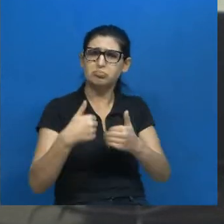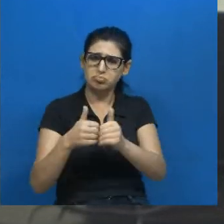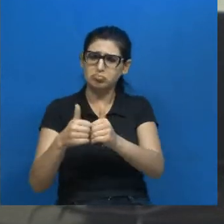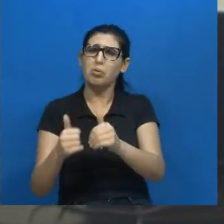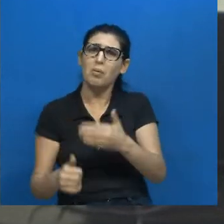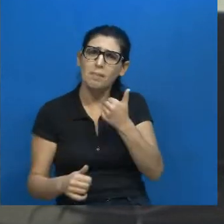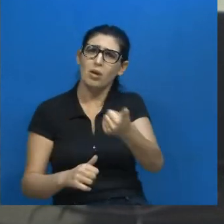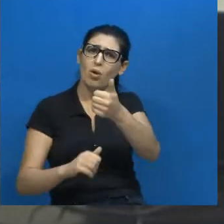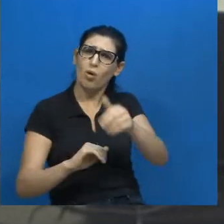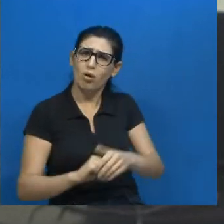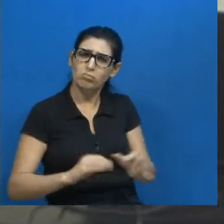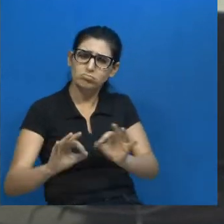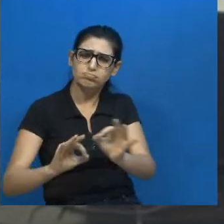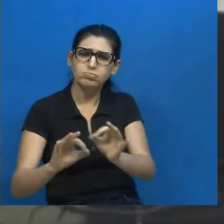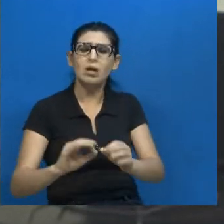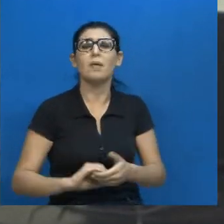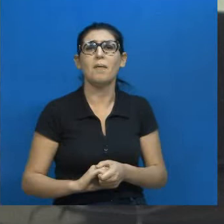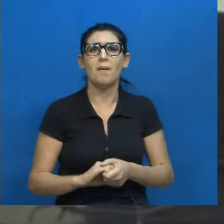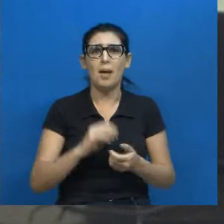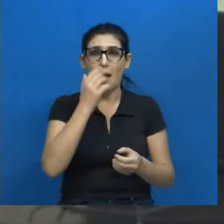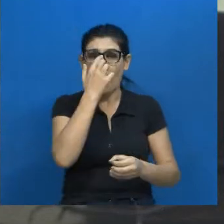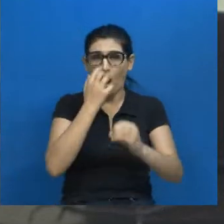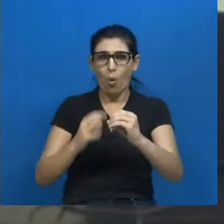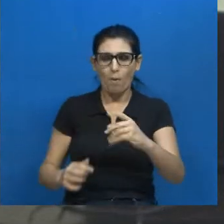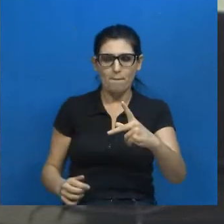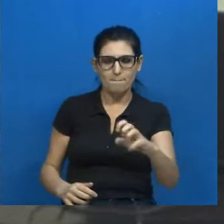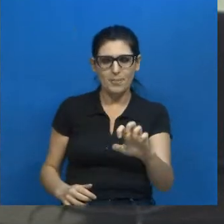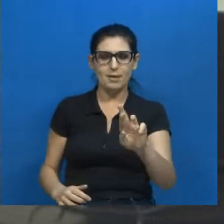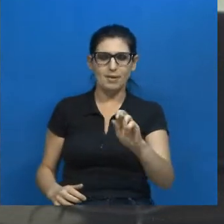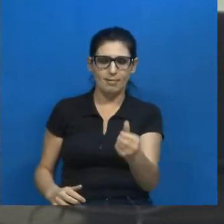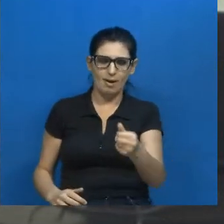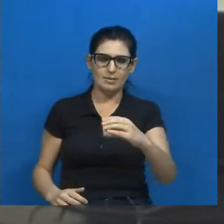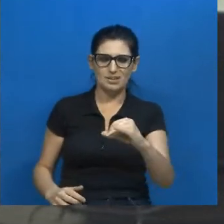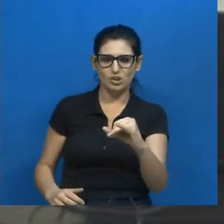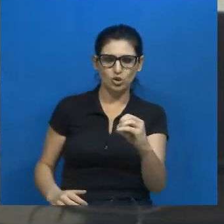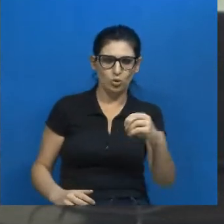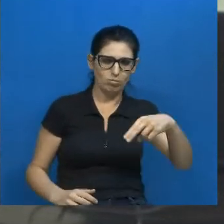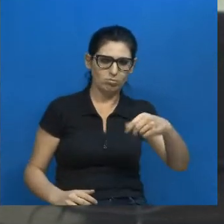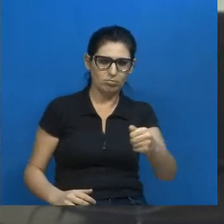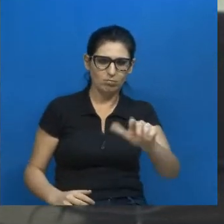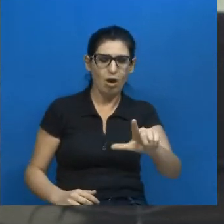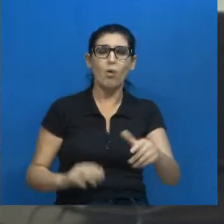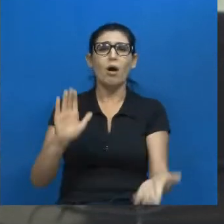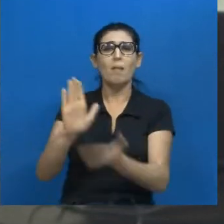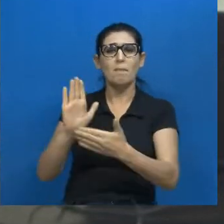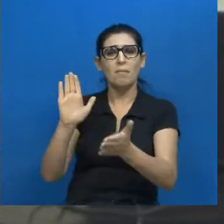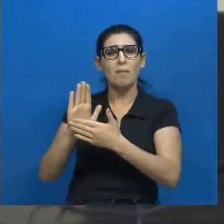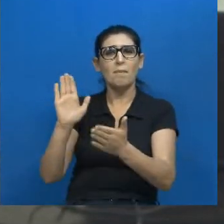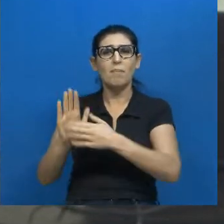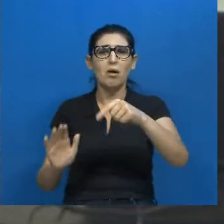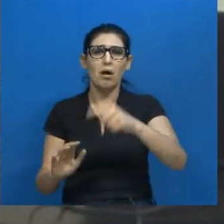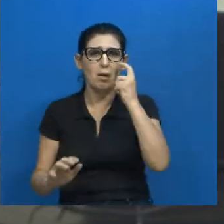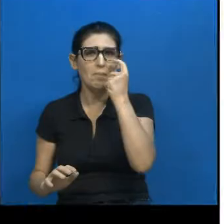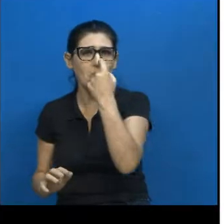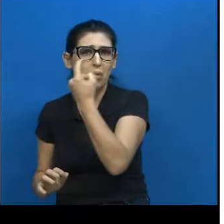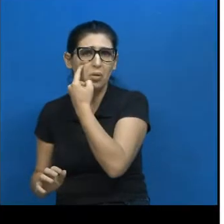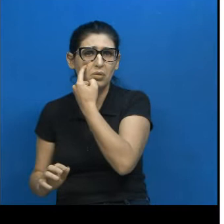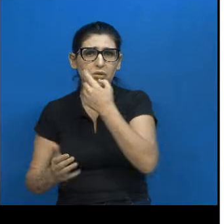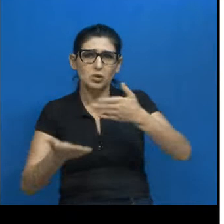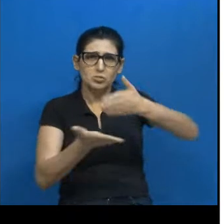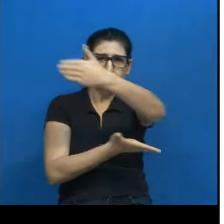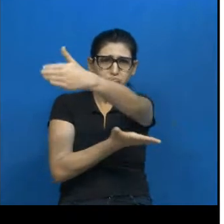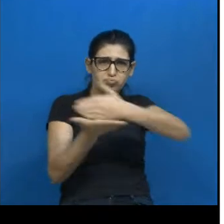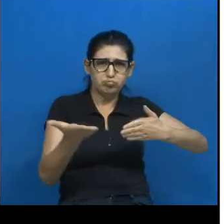não é nada estruturante, é operacional. Então, a proposta que nós temos aqui, o Parque Meia Lua, o que é? Nós vamos dividir o Parque Meia Lua em